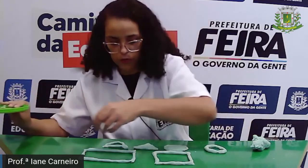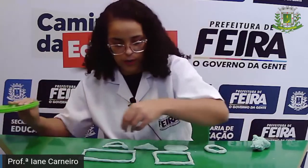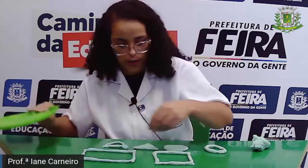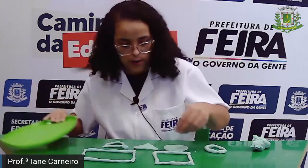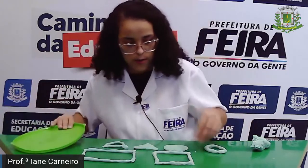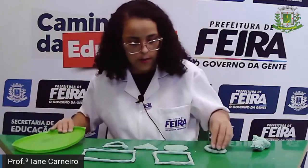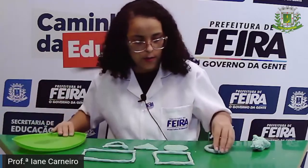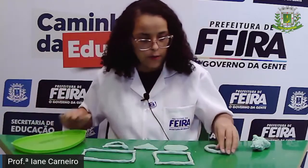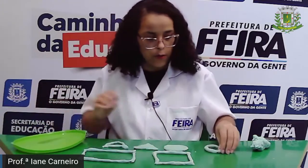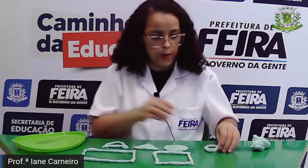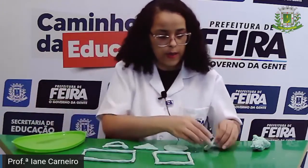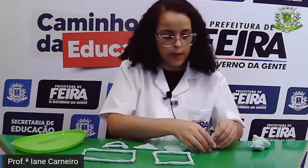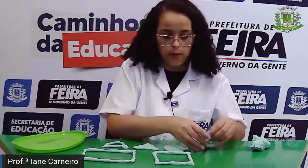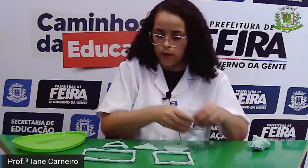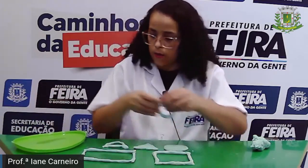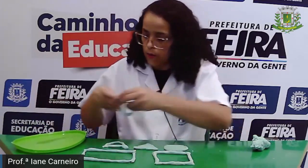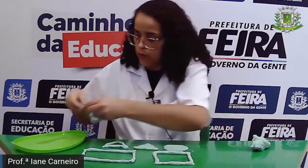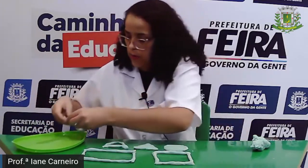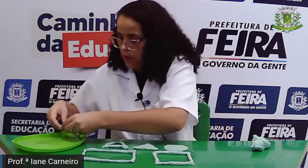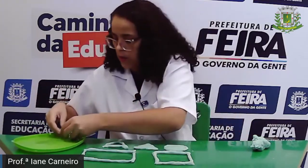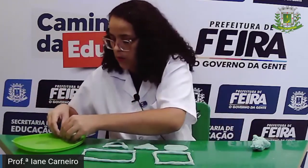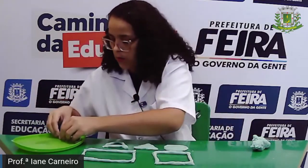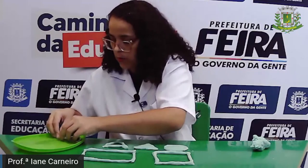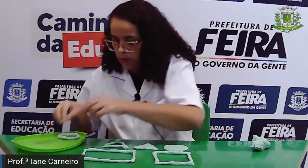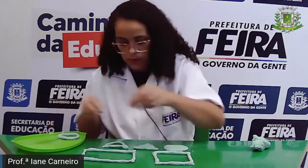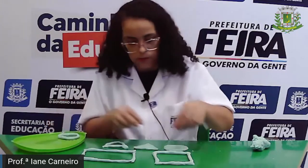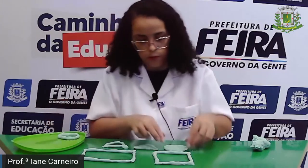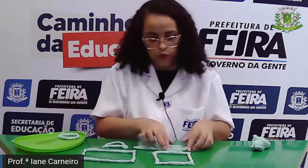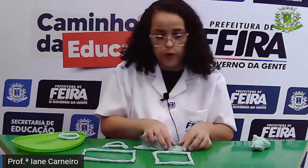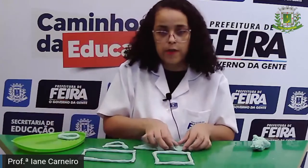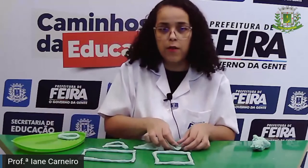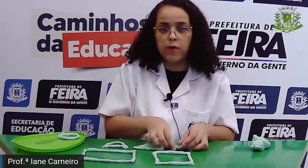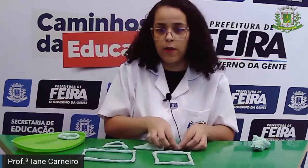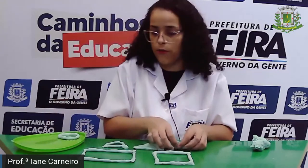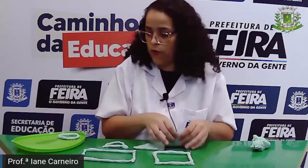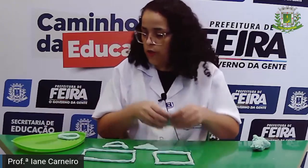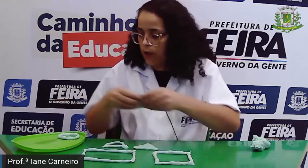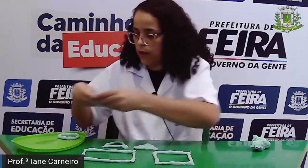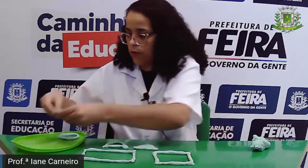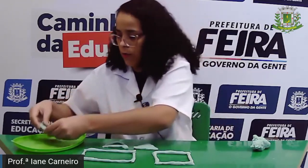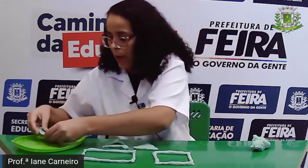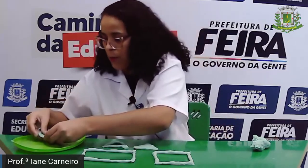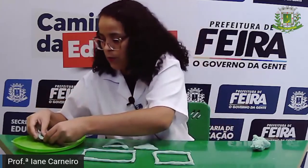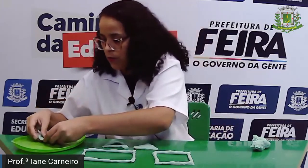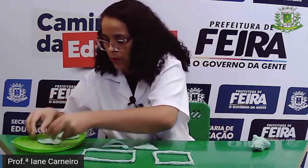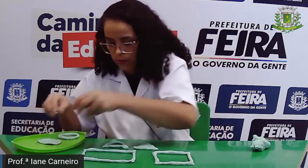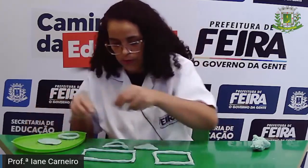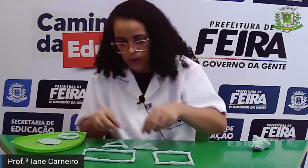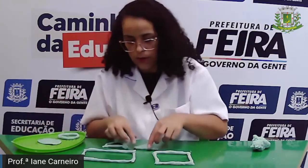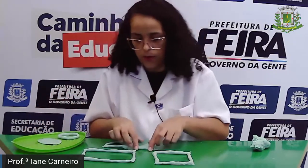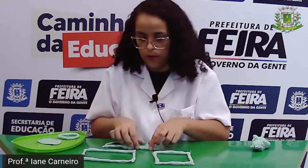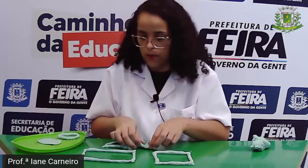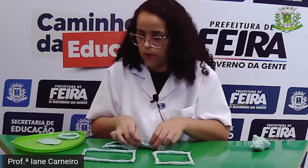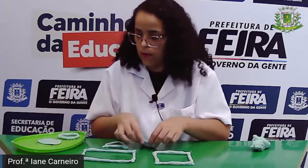consegue mostrar. Vou botar aqui, ó, o círculo. Os dois círculos que eu fiz, né? Acho que não cabe tudo, não.